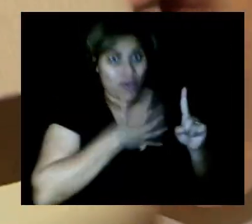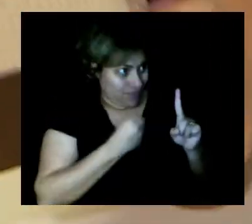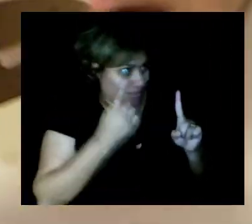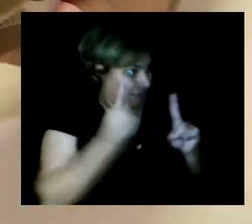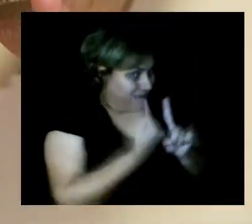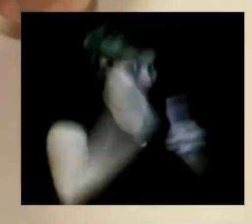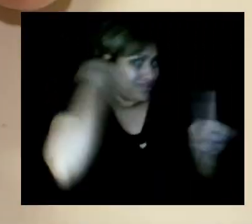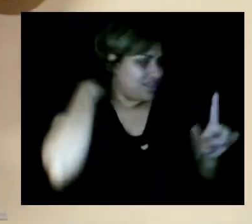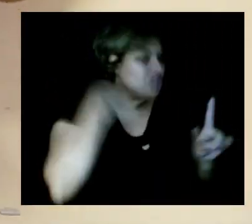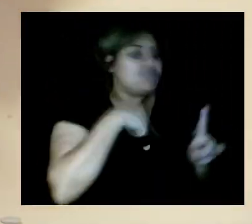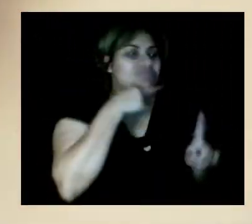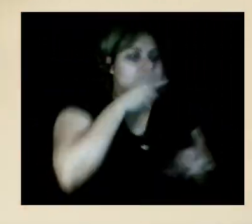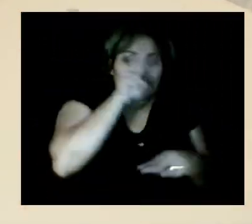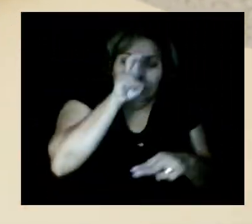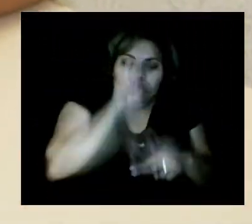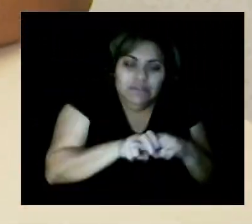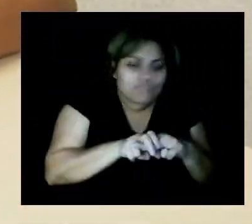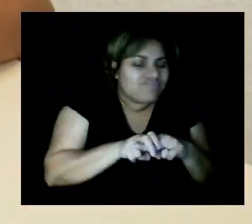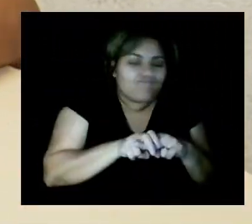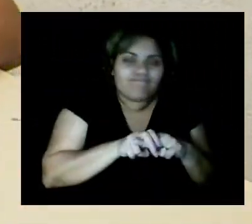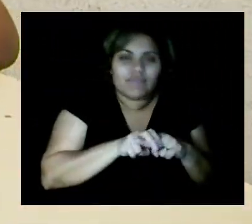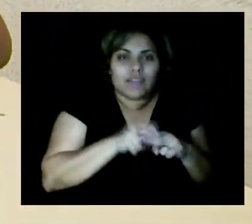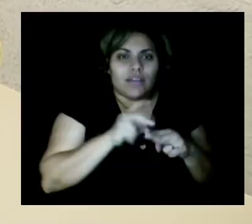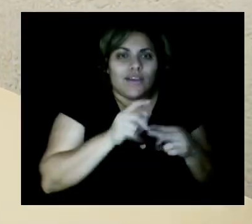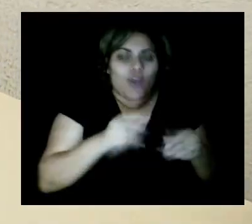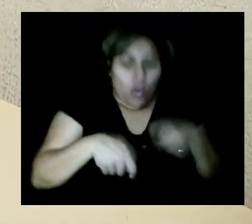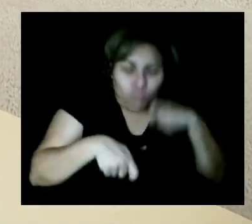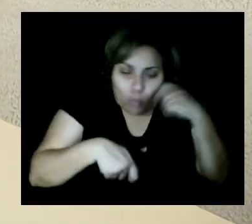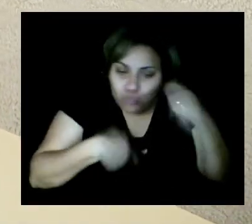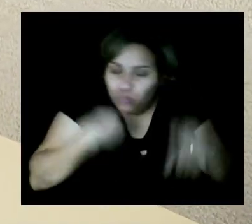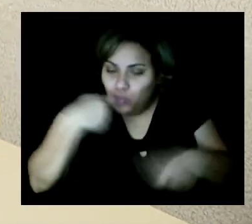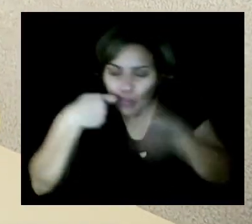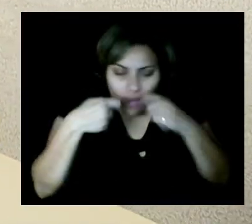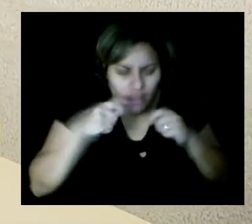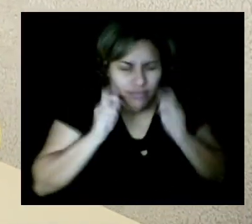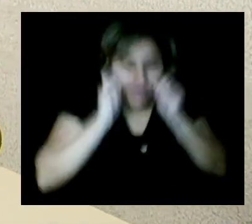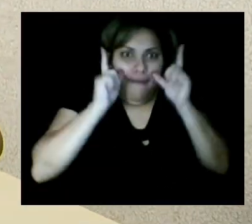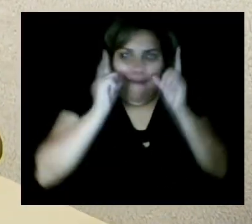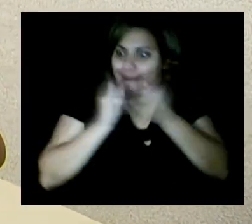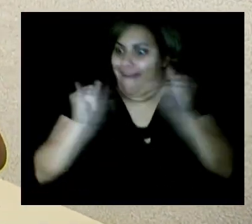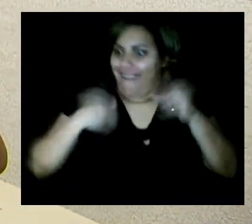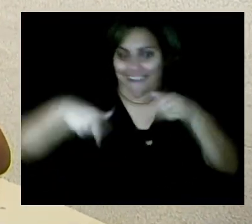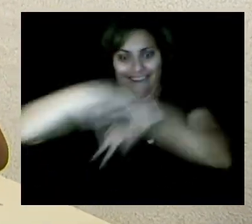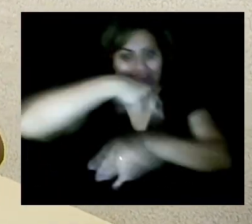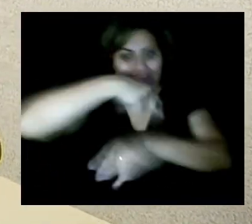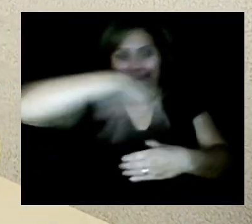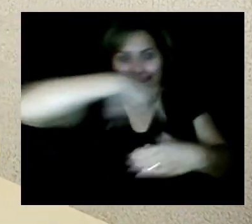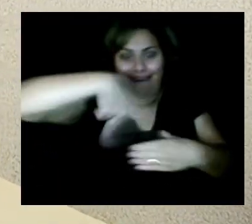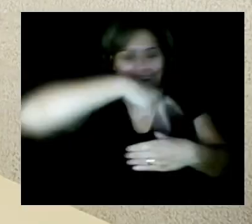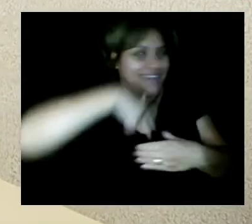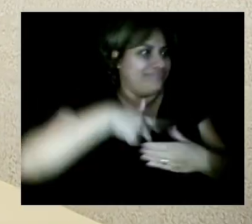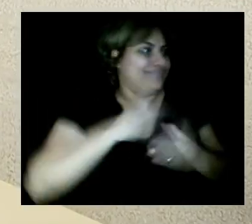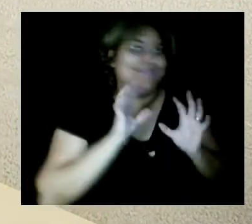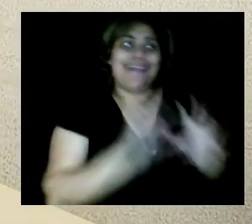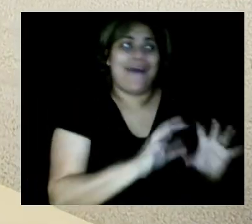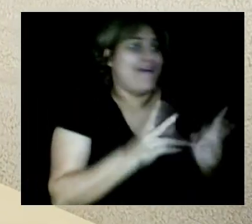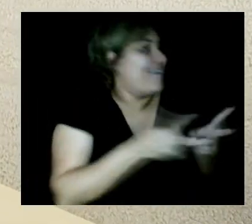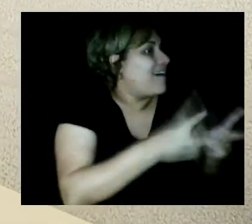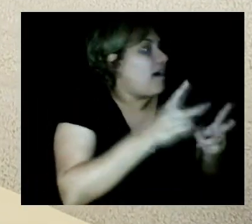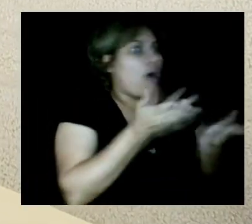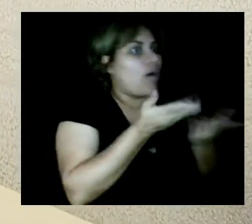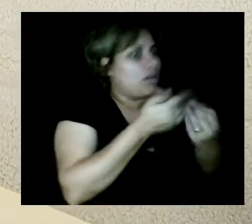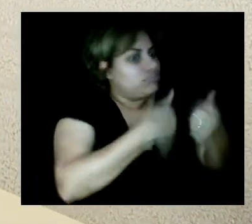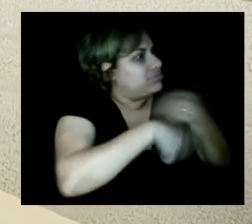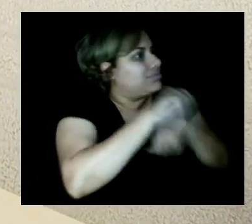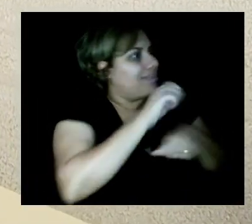cadeira para poder comer. Ele ficava correndo ao redor da mesa, e aqui com o trabalho da terapia, da ADACAMP, foi feito